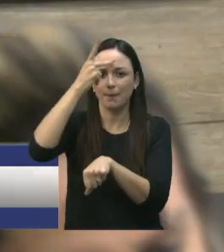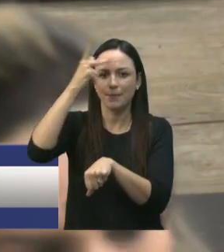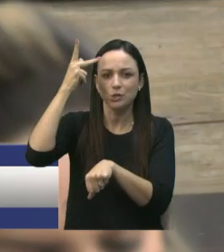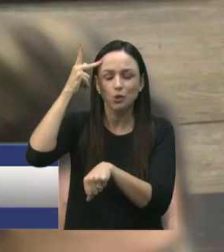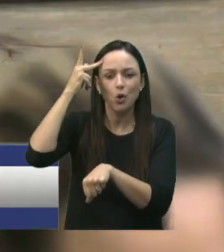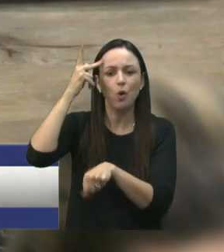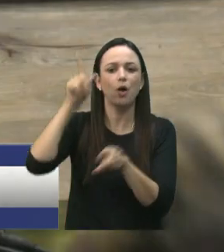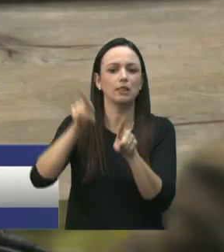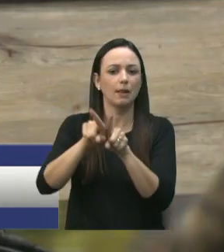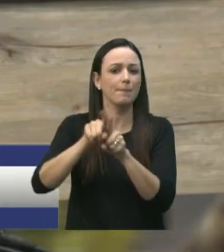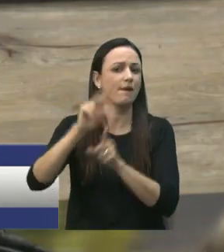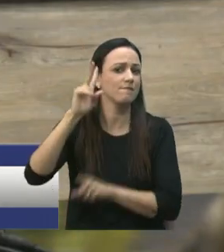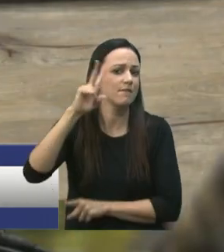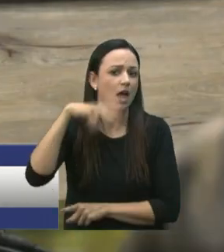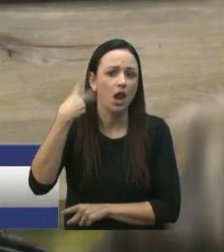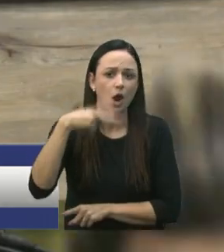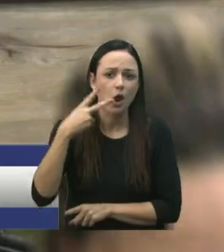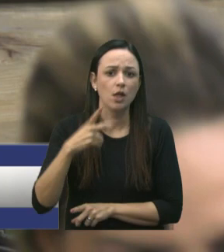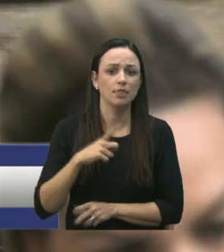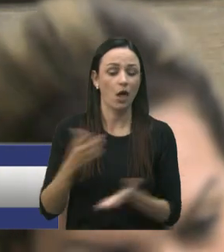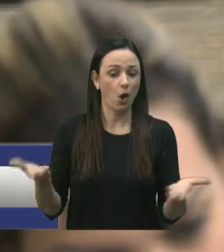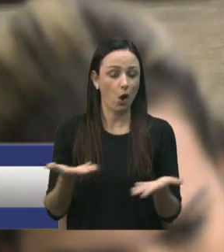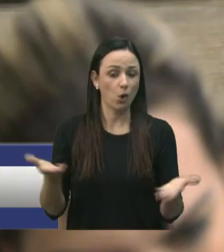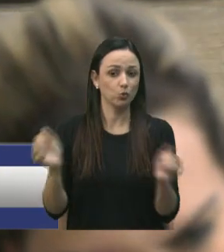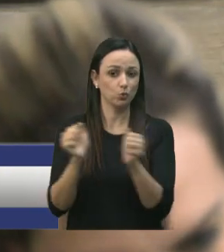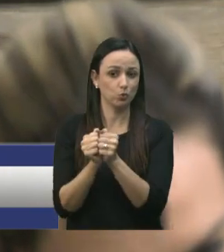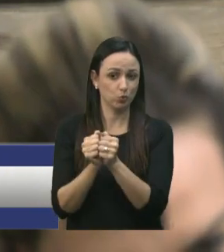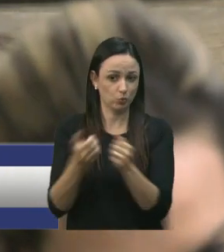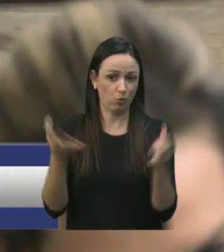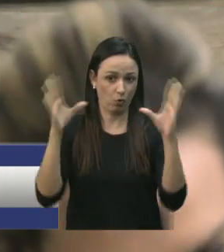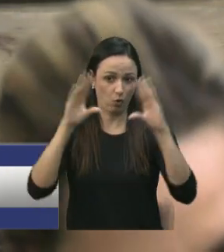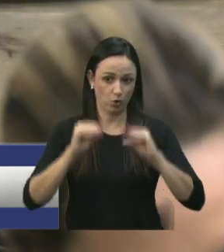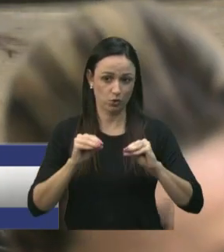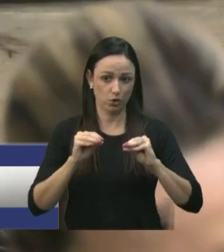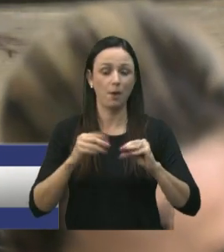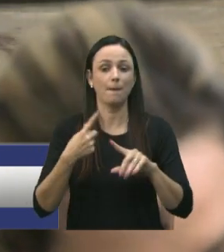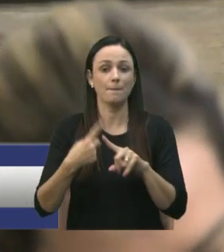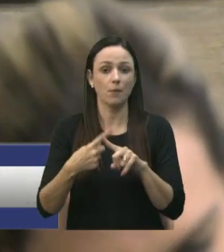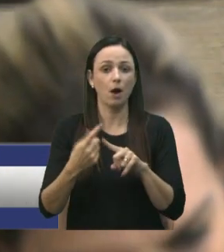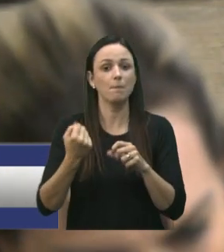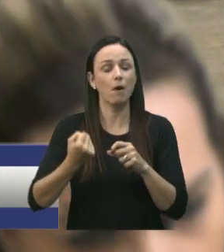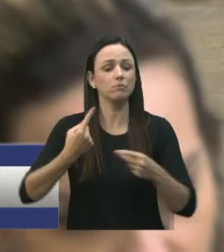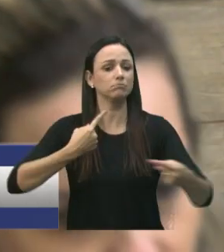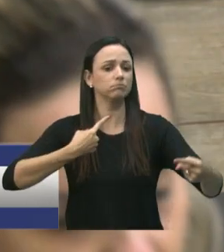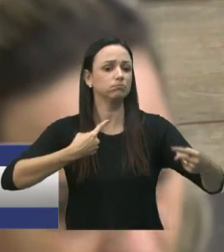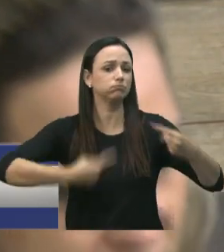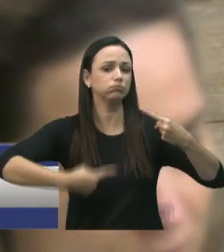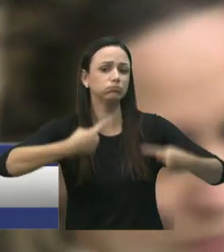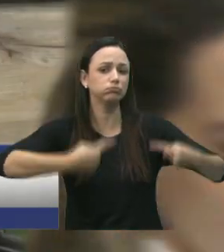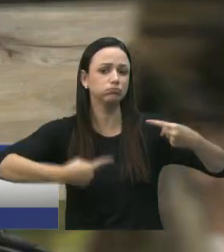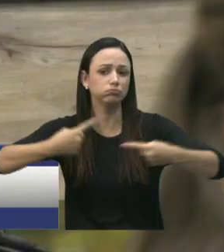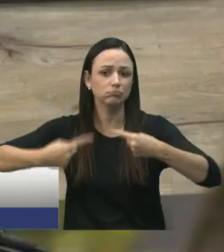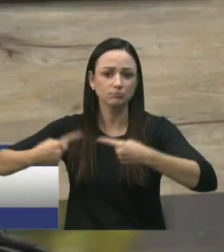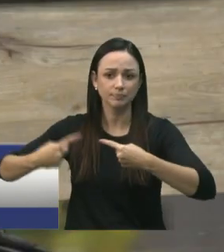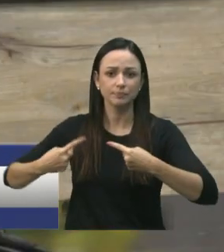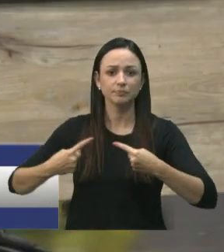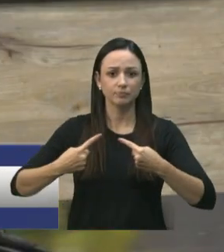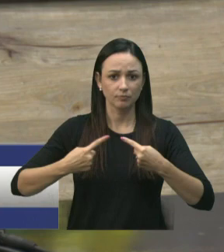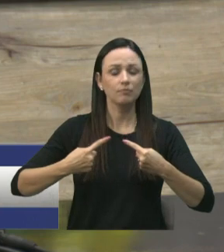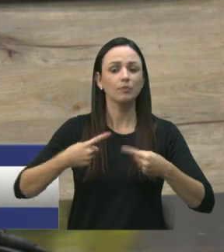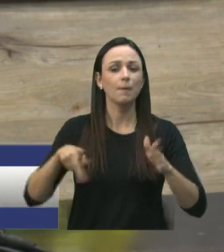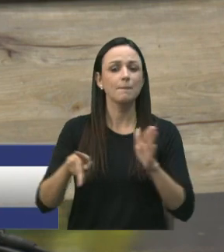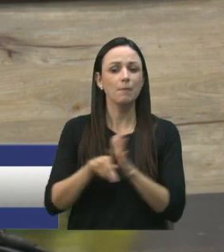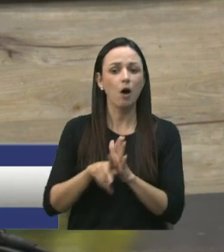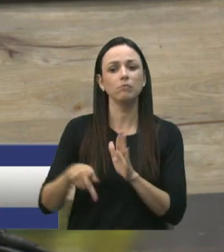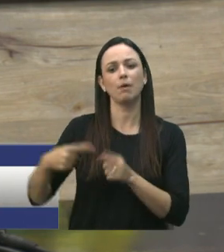que estão conosco nesta noite, para fim de que a gente possa debater o andamento da política